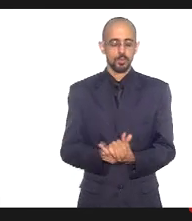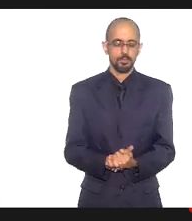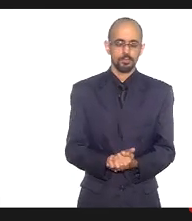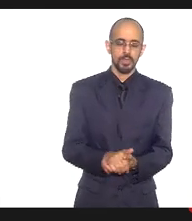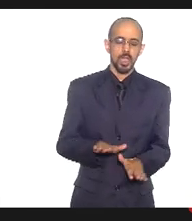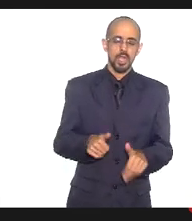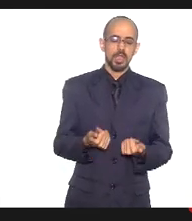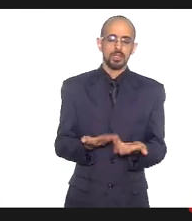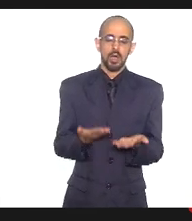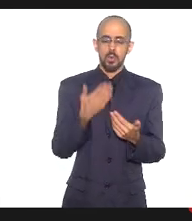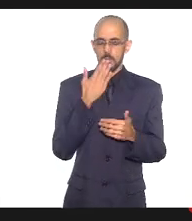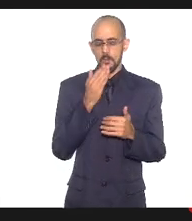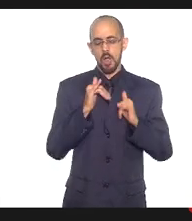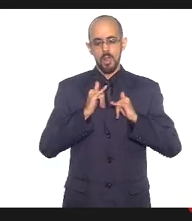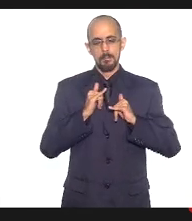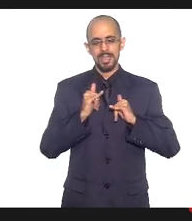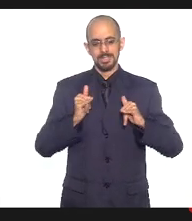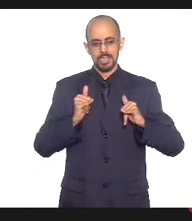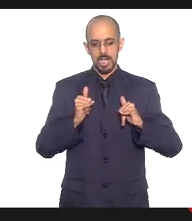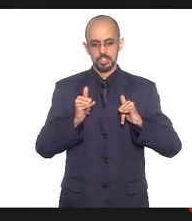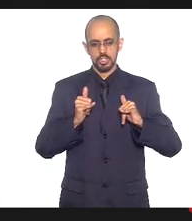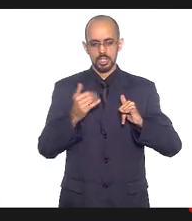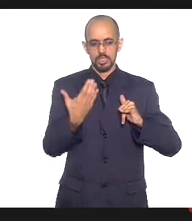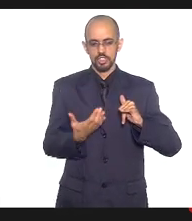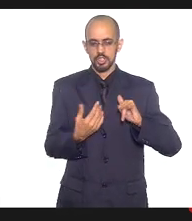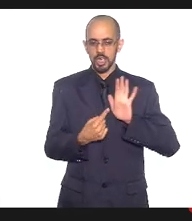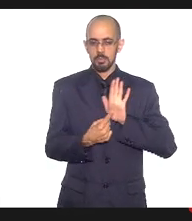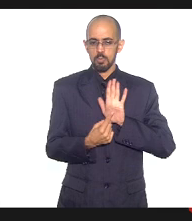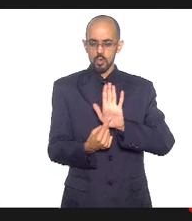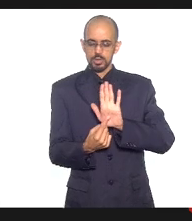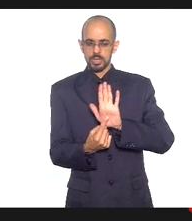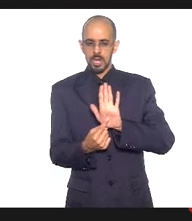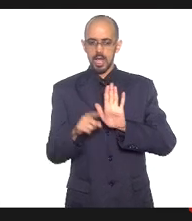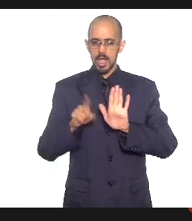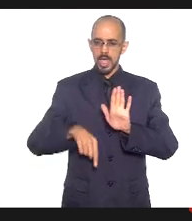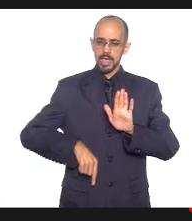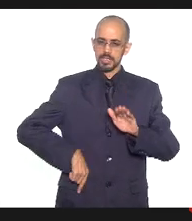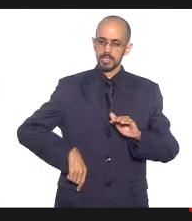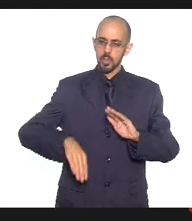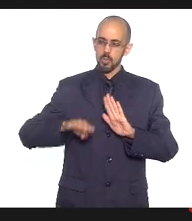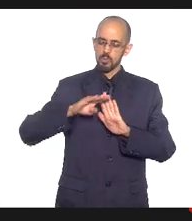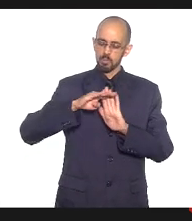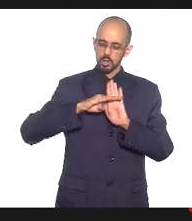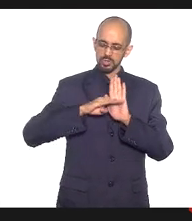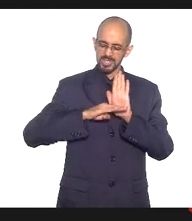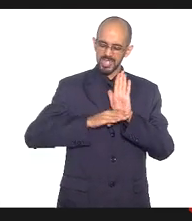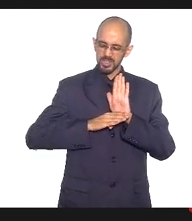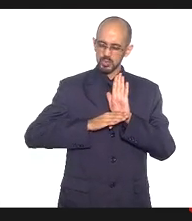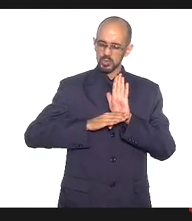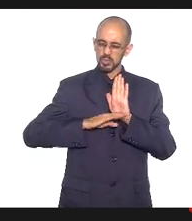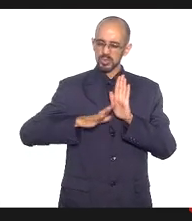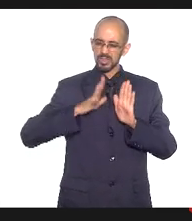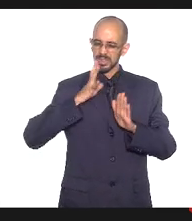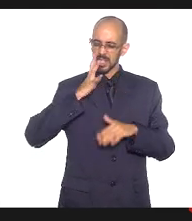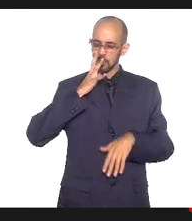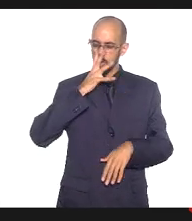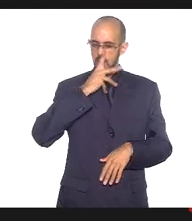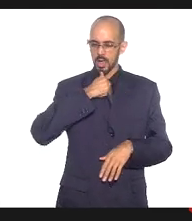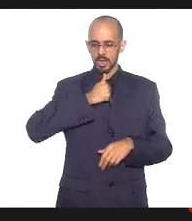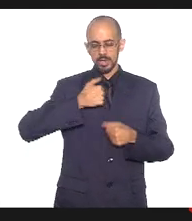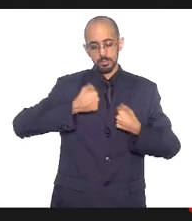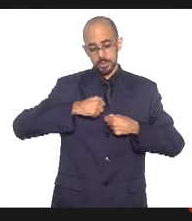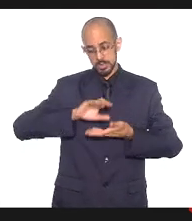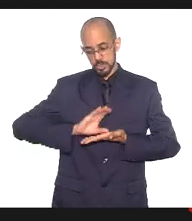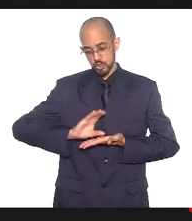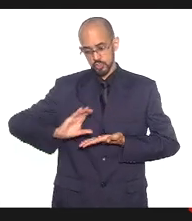que a gente quis passar aqui é que é um processo longo, que requer muito investimento